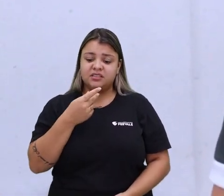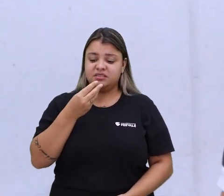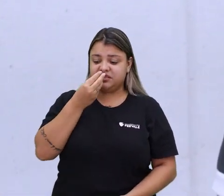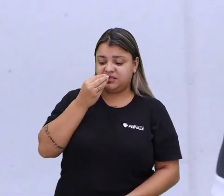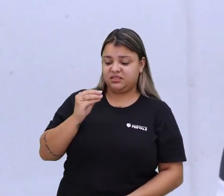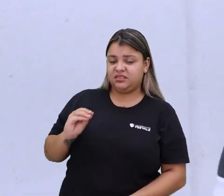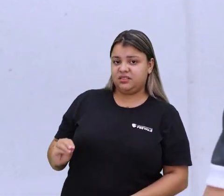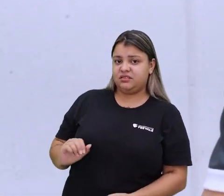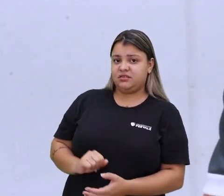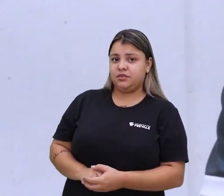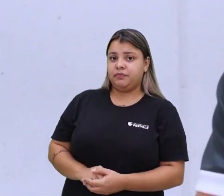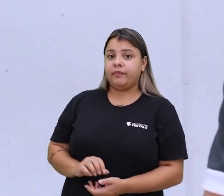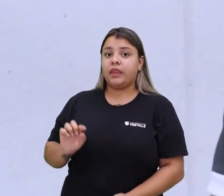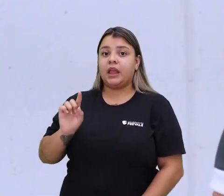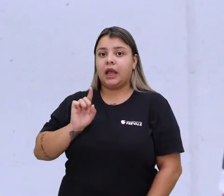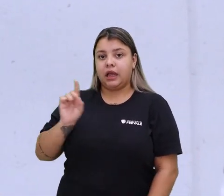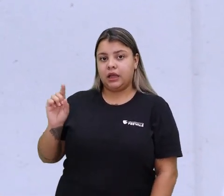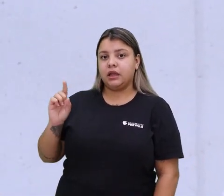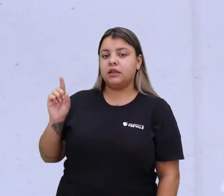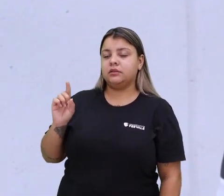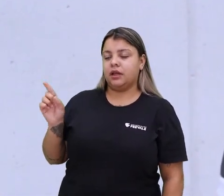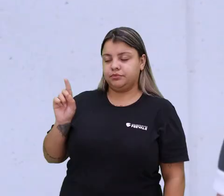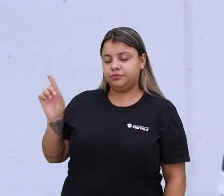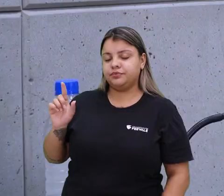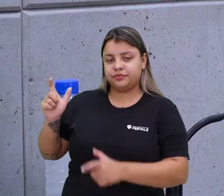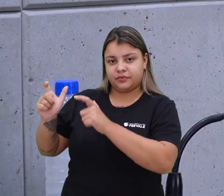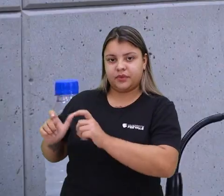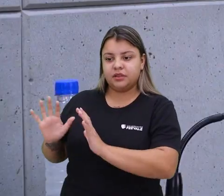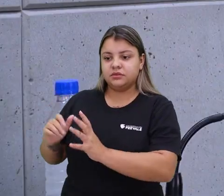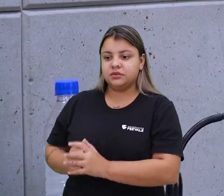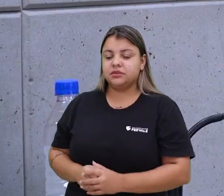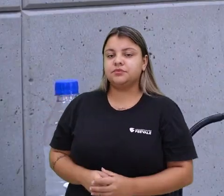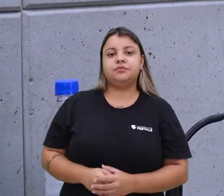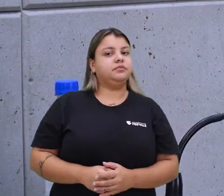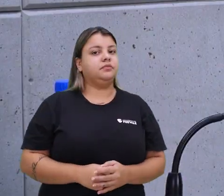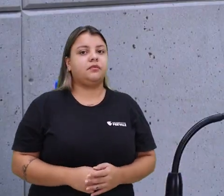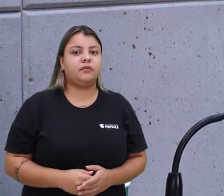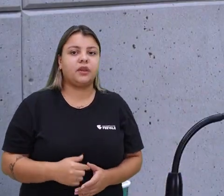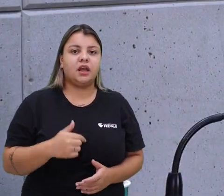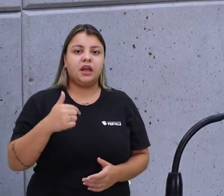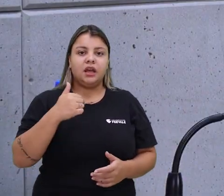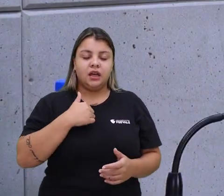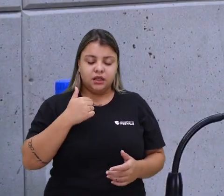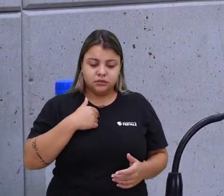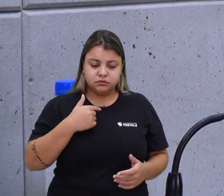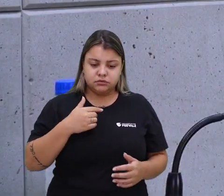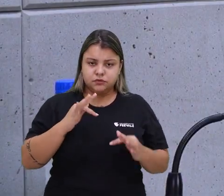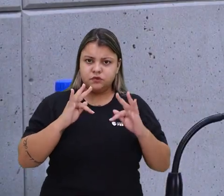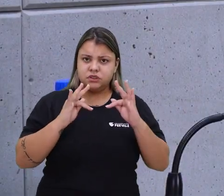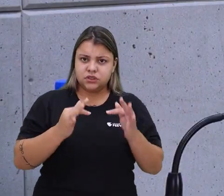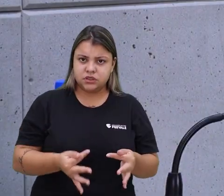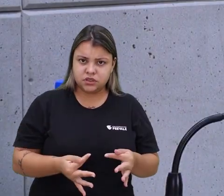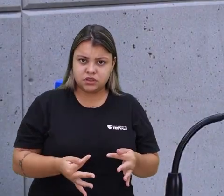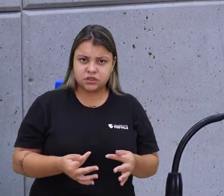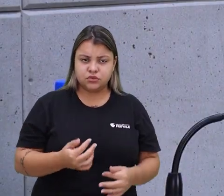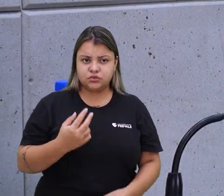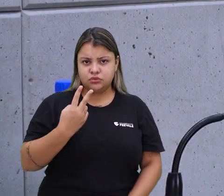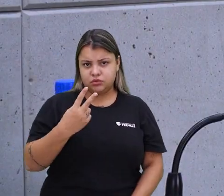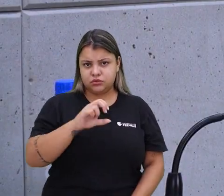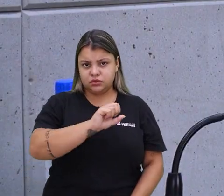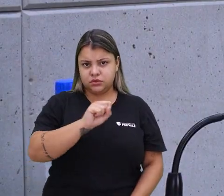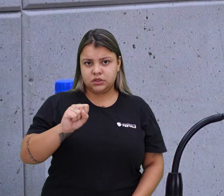né E lá foi meio que foi eu tava eu tava sei lá finalizando o segundo